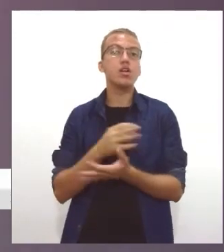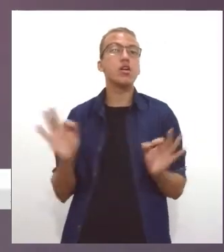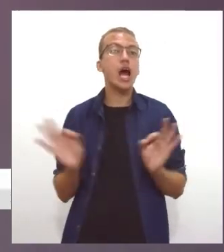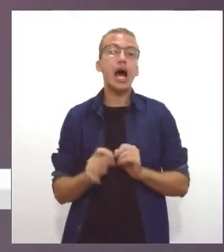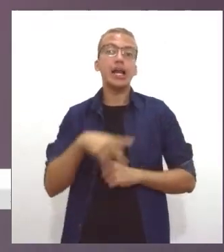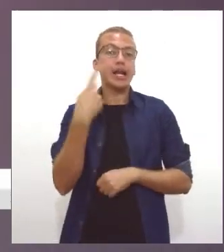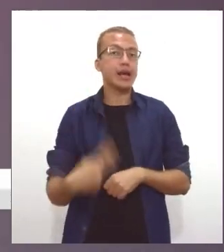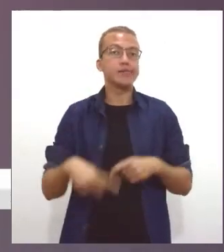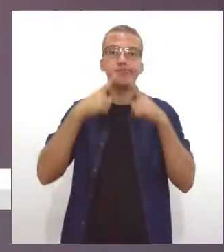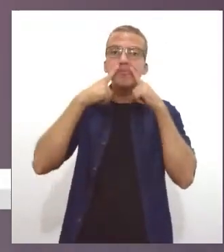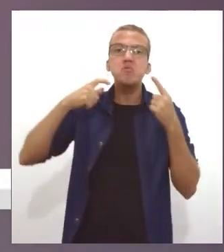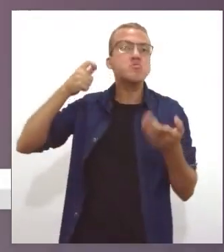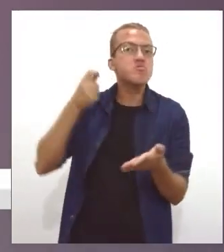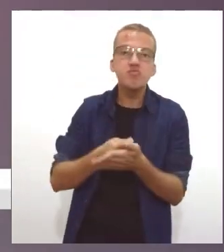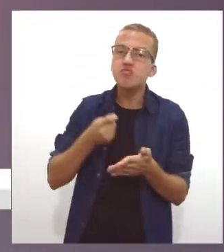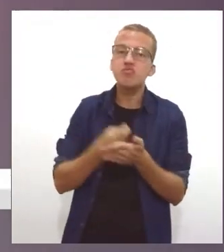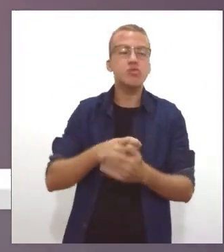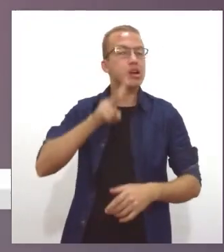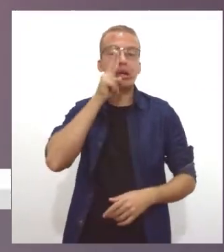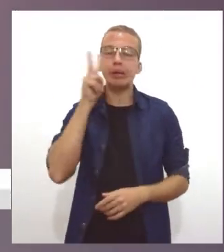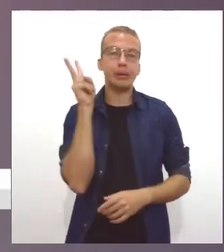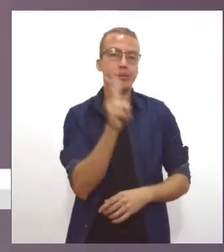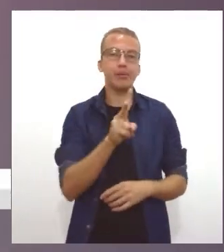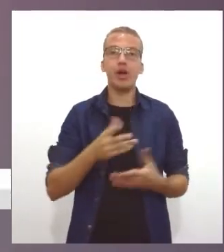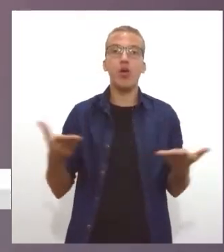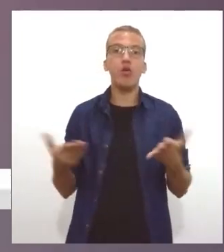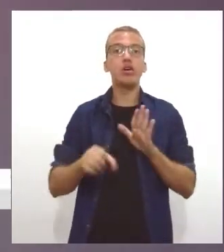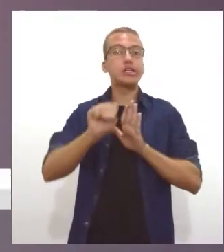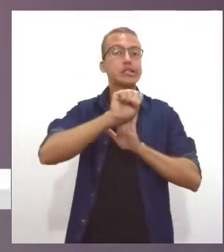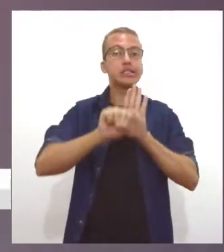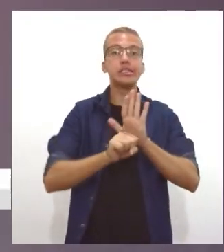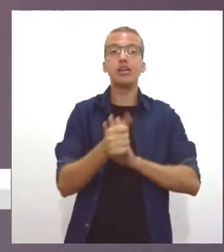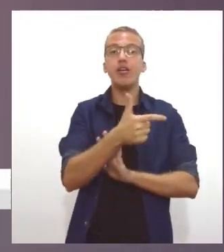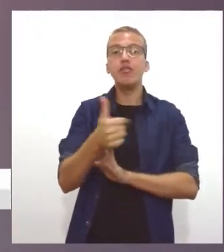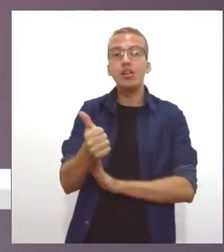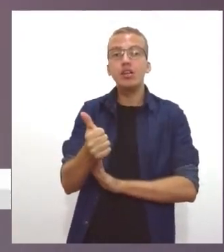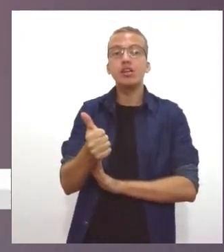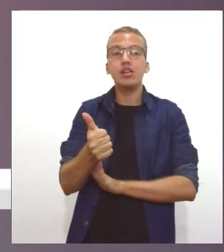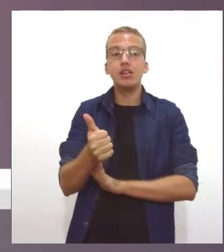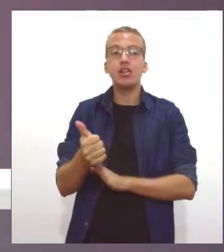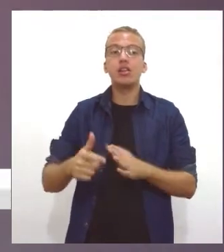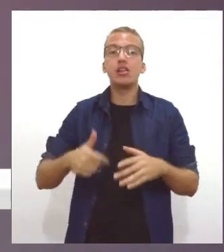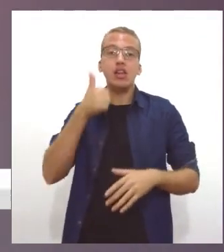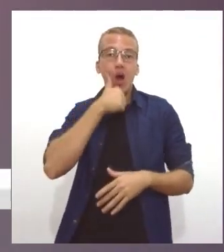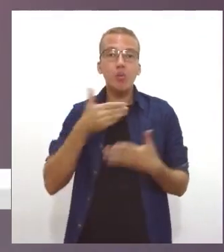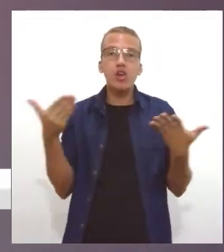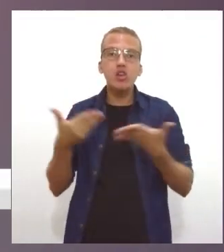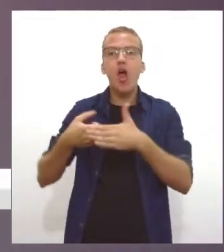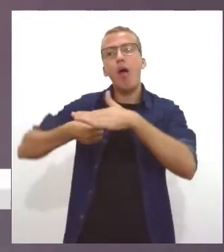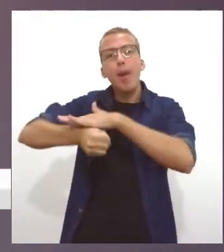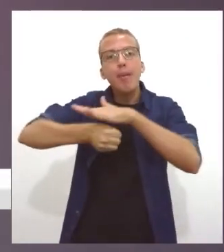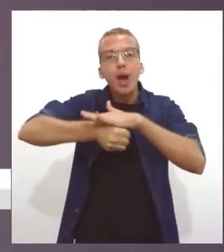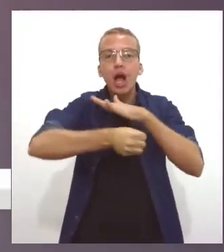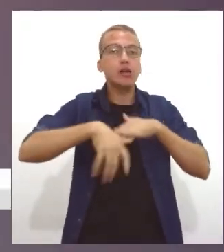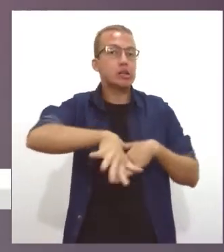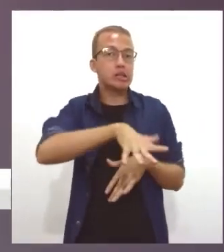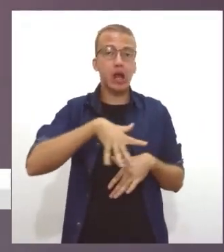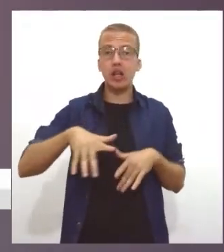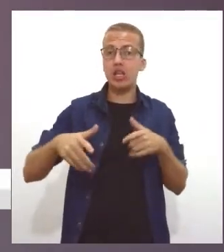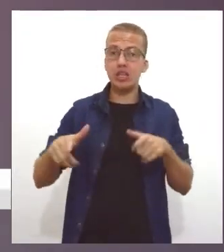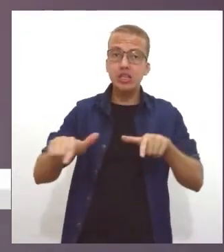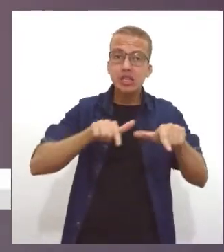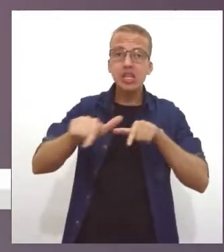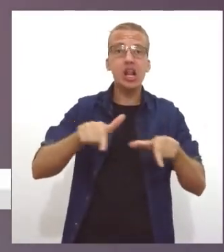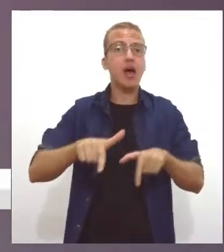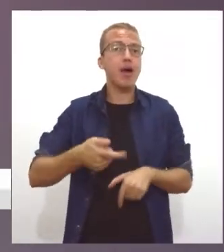em que, pese estarmos no século XXI, a mulher ainda não é inserida totalmente no mercado de trabalho. Somos maioria,